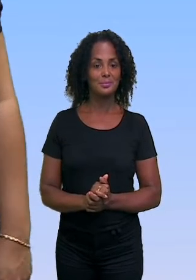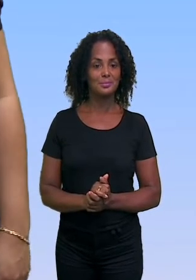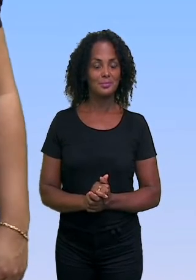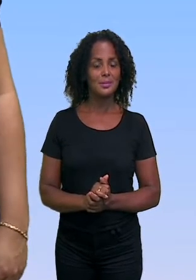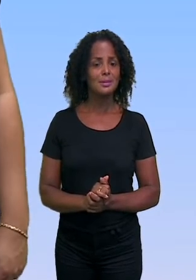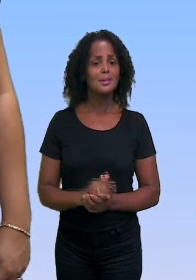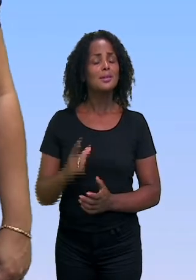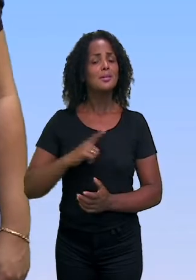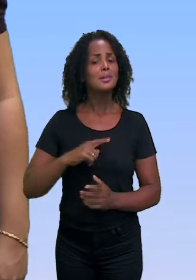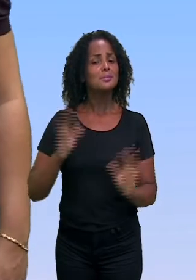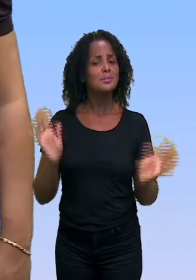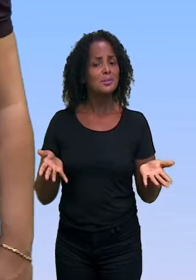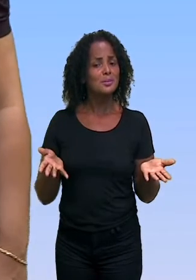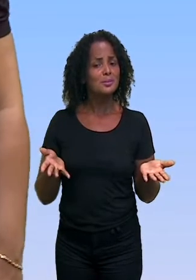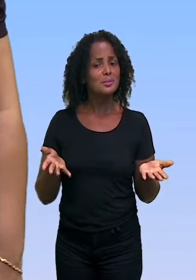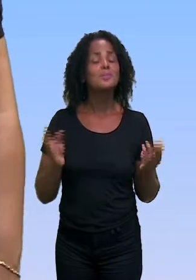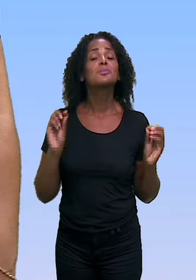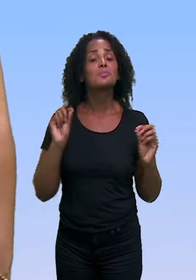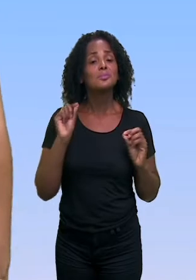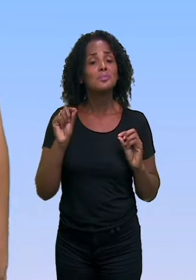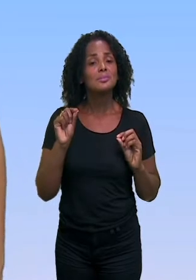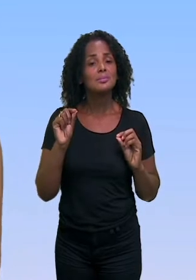o que nós temos agora